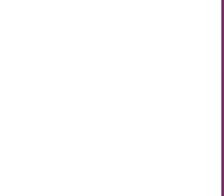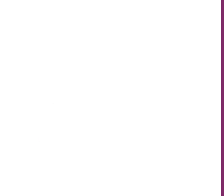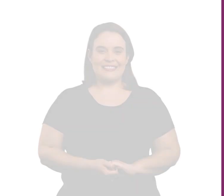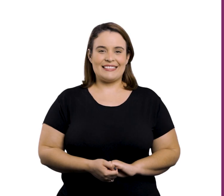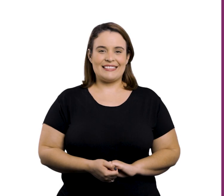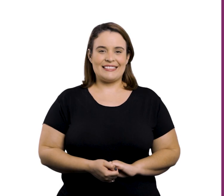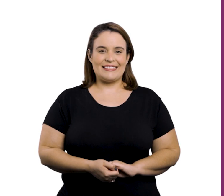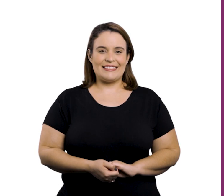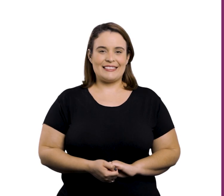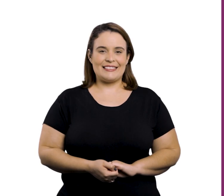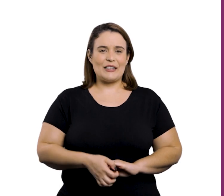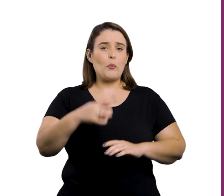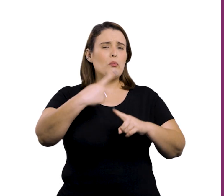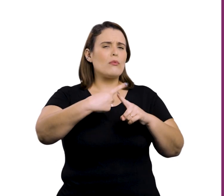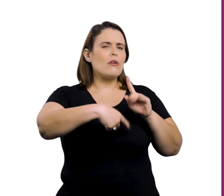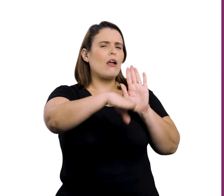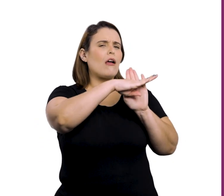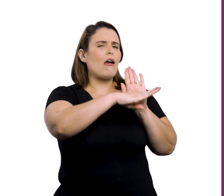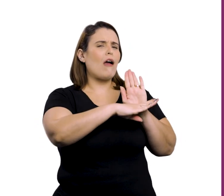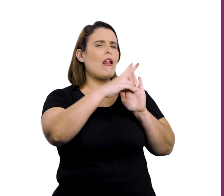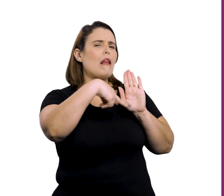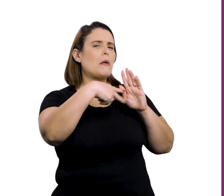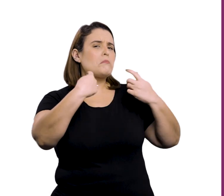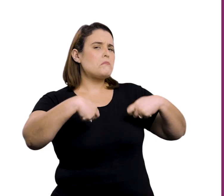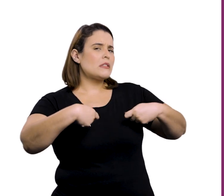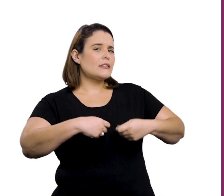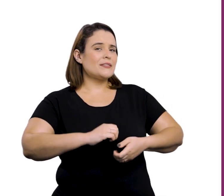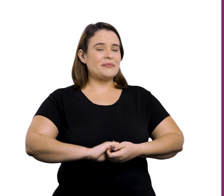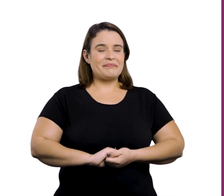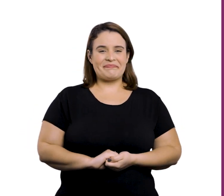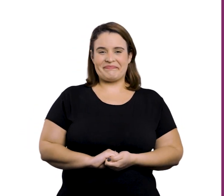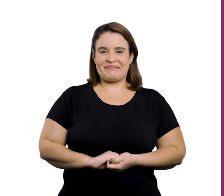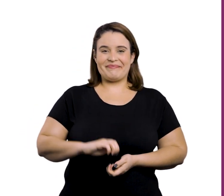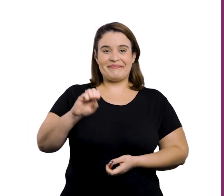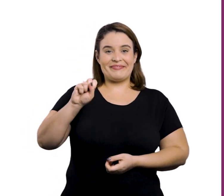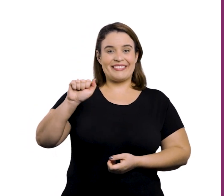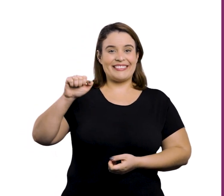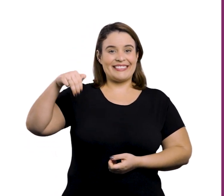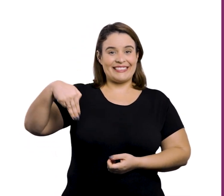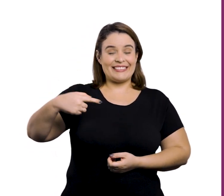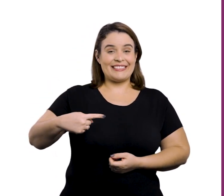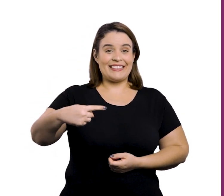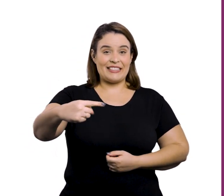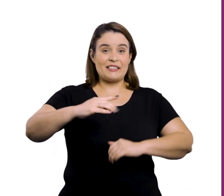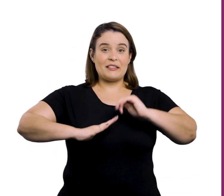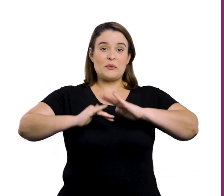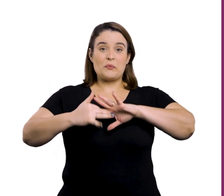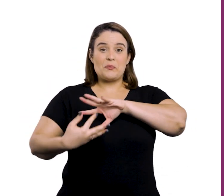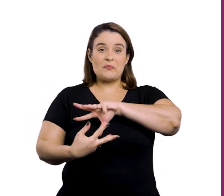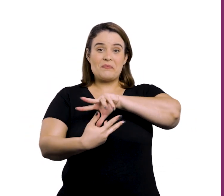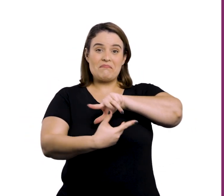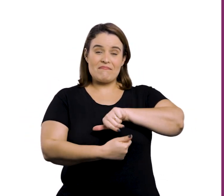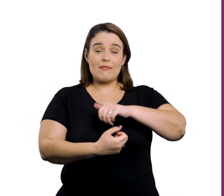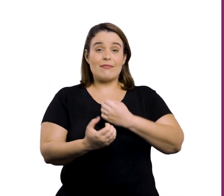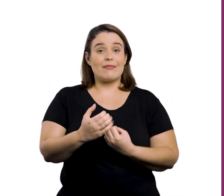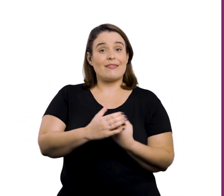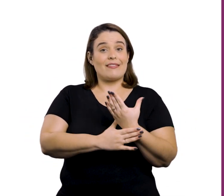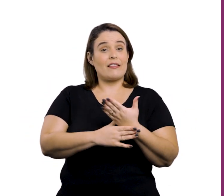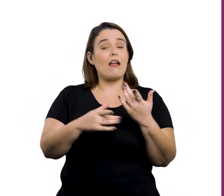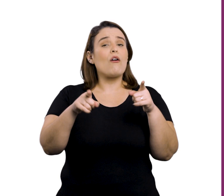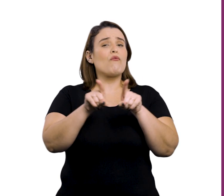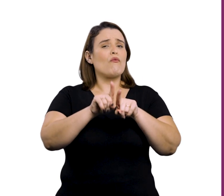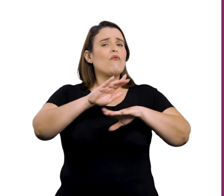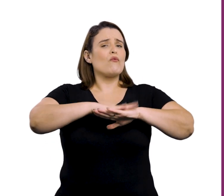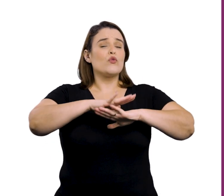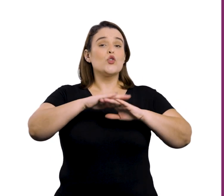SAM? Por que você deve ler esse manual? A SAM, Semana de Ação Mundial, é